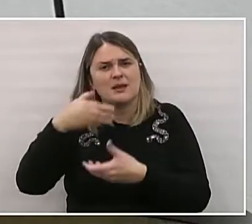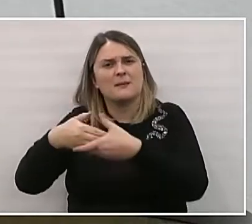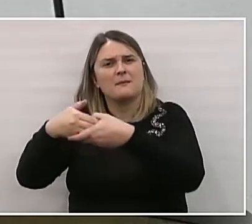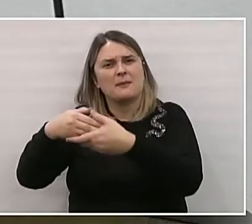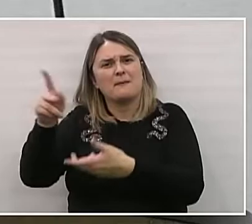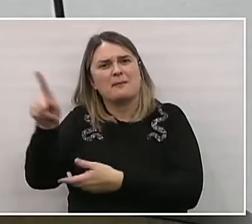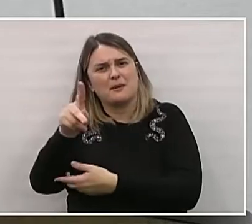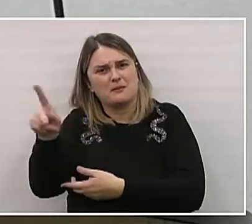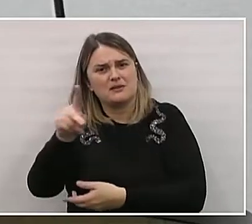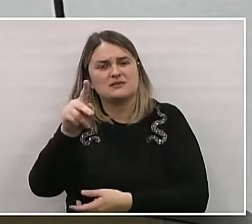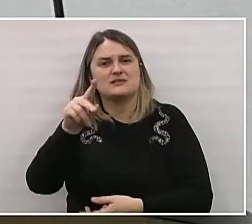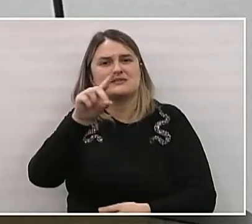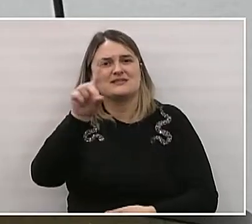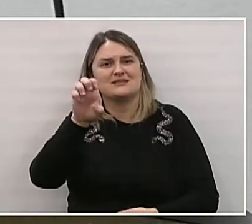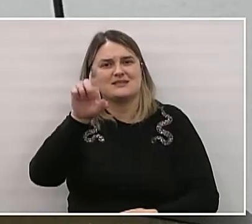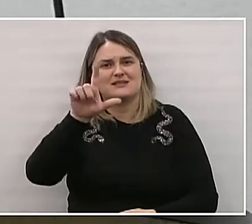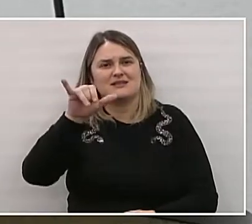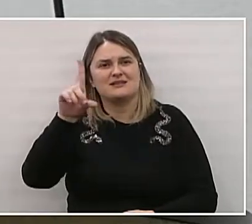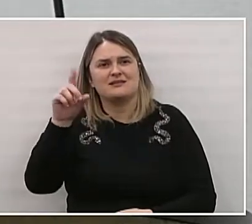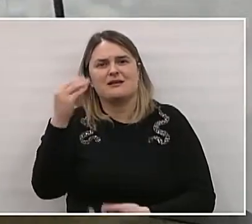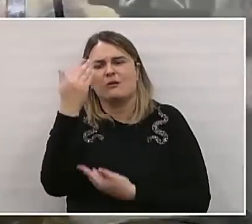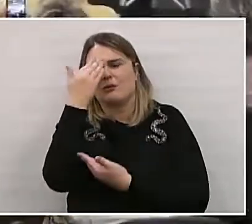professora Zelinda. Meu muito obrigado.